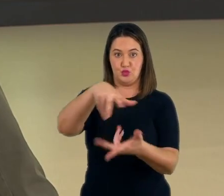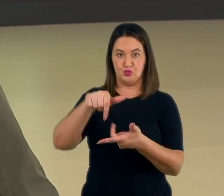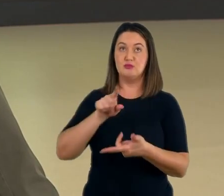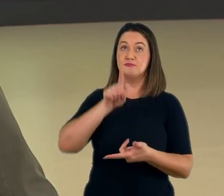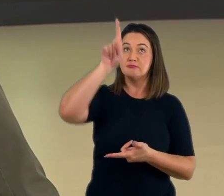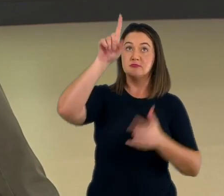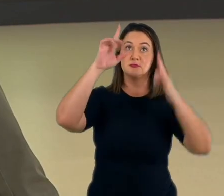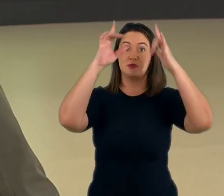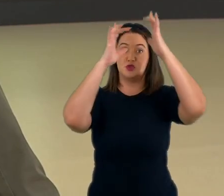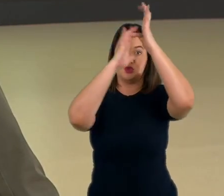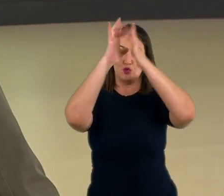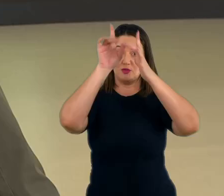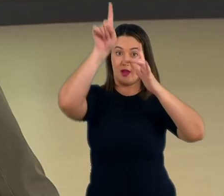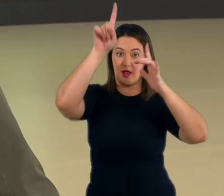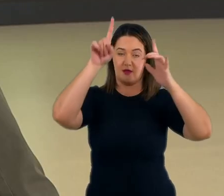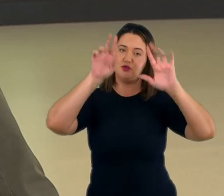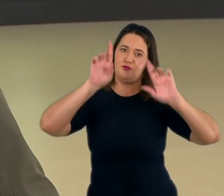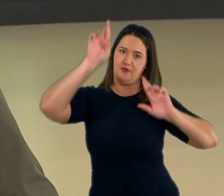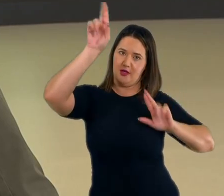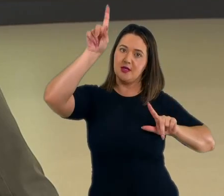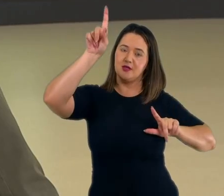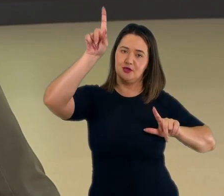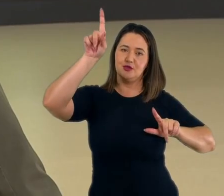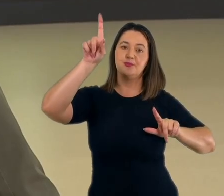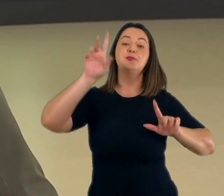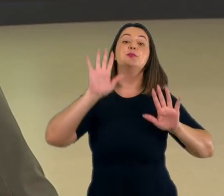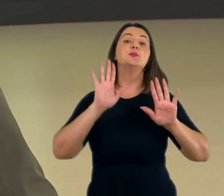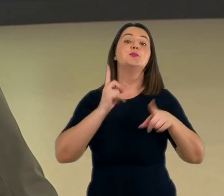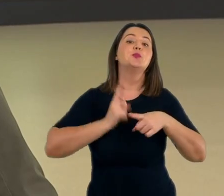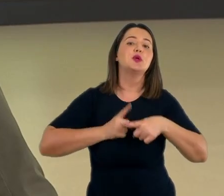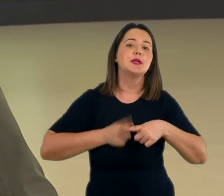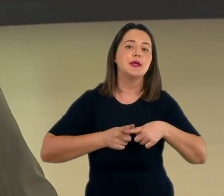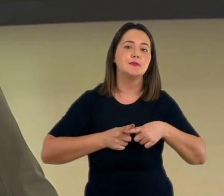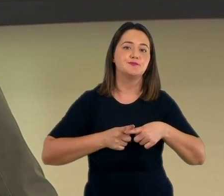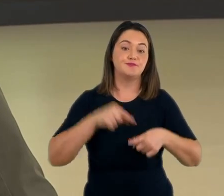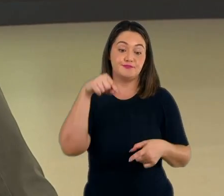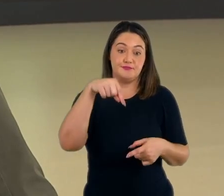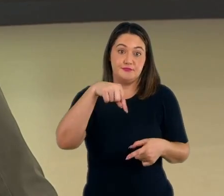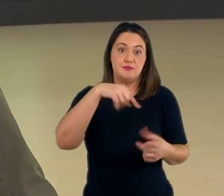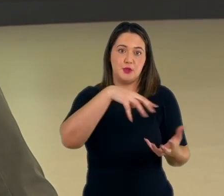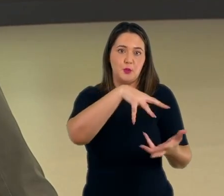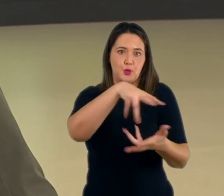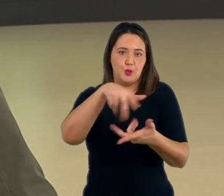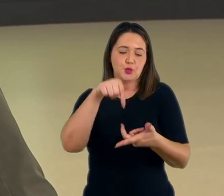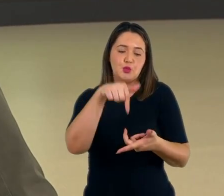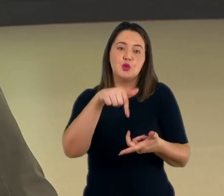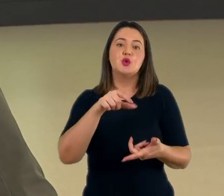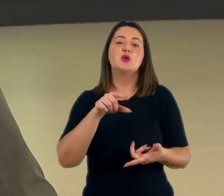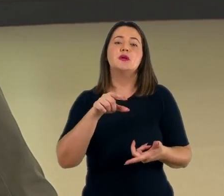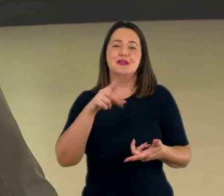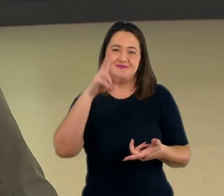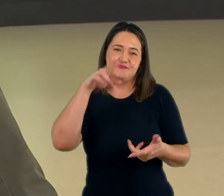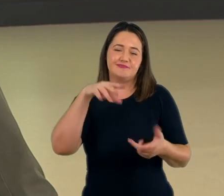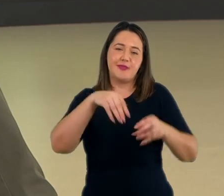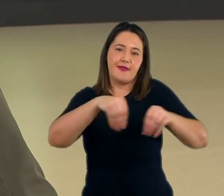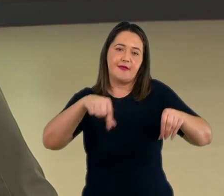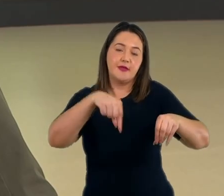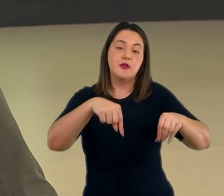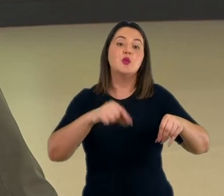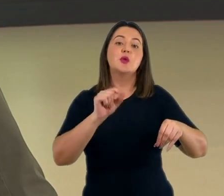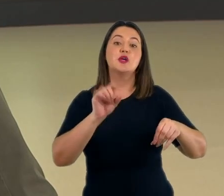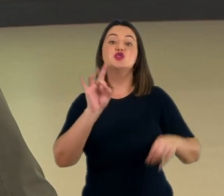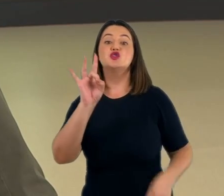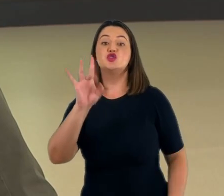expiação terrestre e o de Jesus no santuário celestial. É o seguinte, no dia da expiação, apenas o